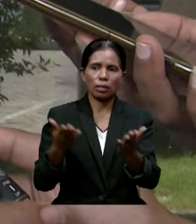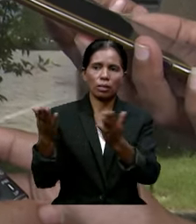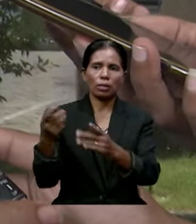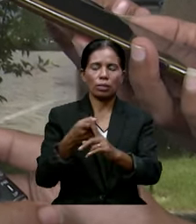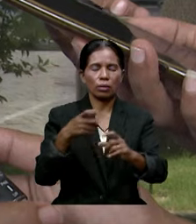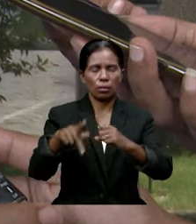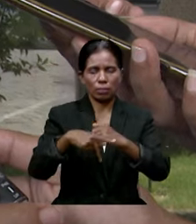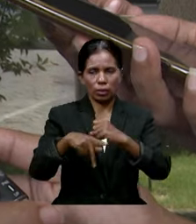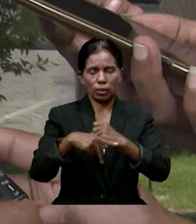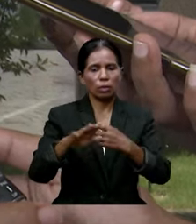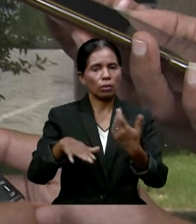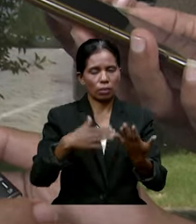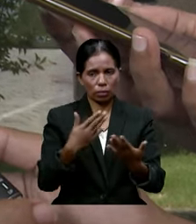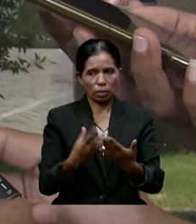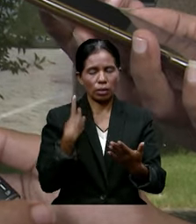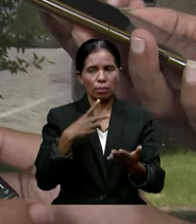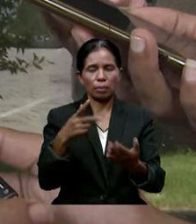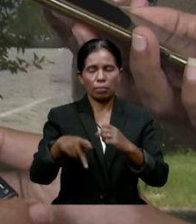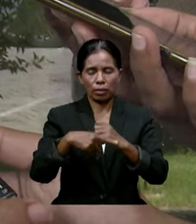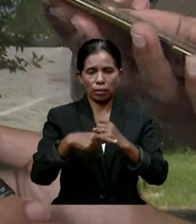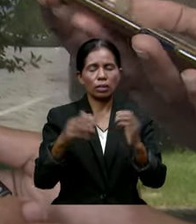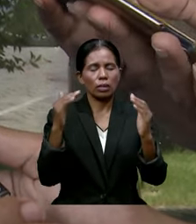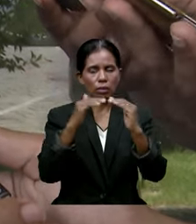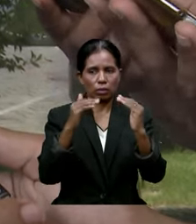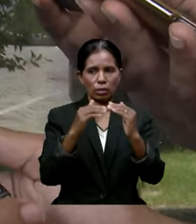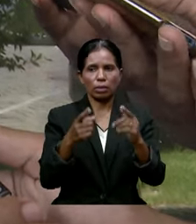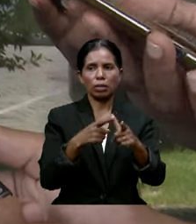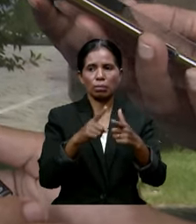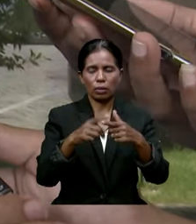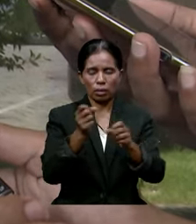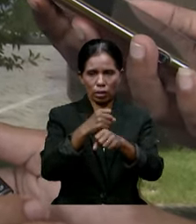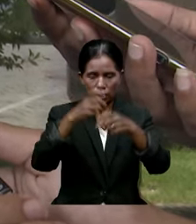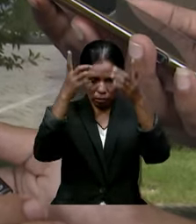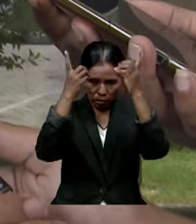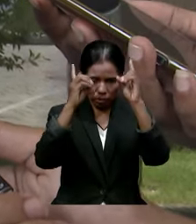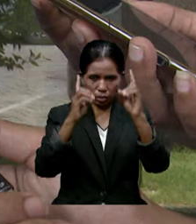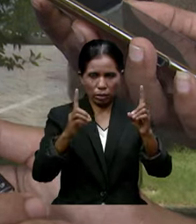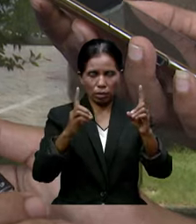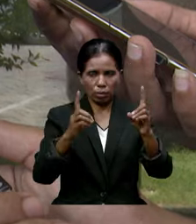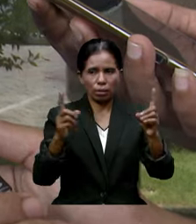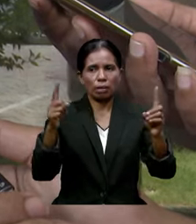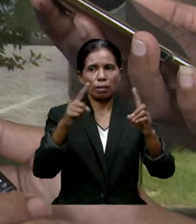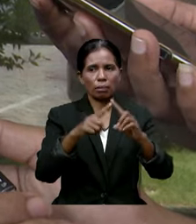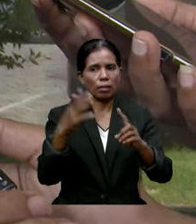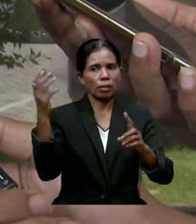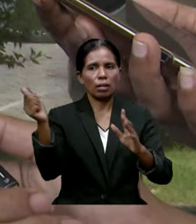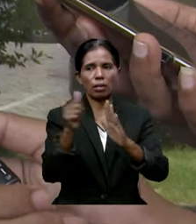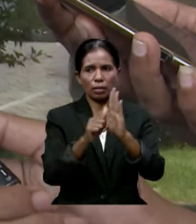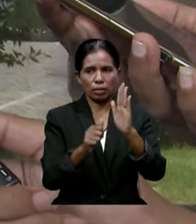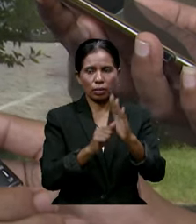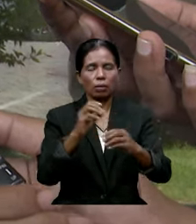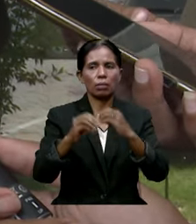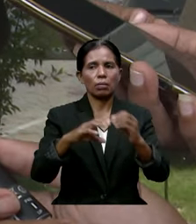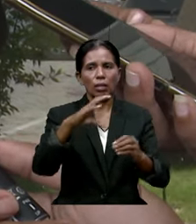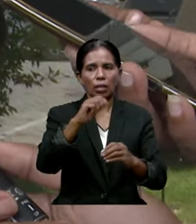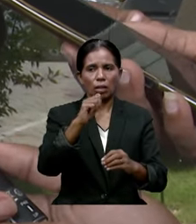ho tutia ami fila fala mai ami bankara se reuni. Depois mas hal decisão ba iha agenda ne bema kon ba komisar